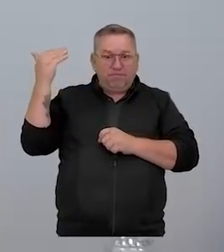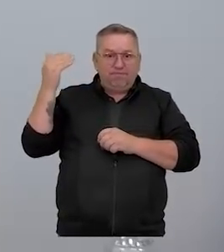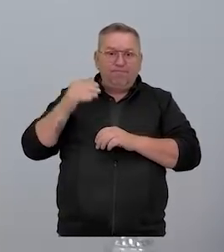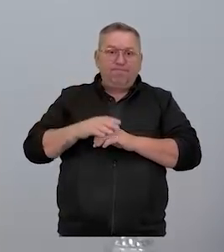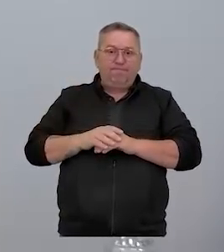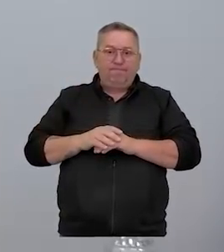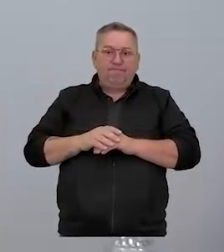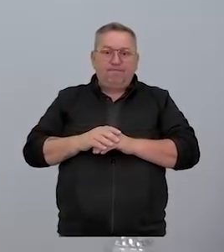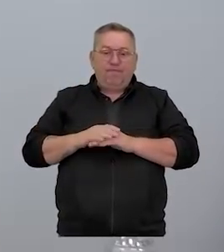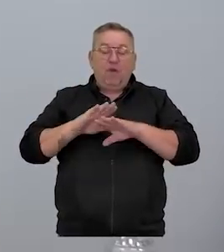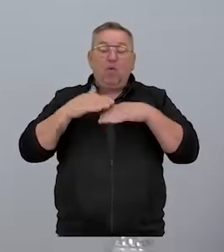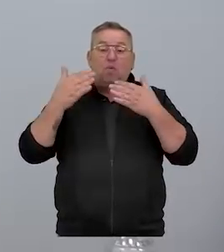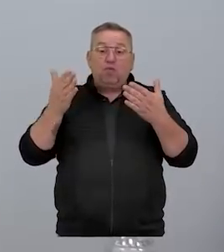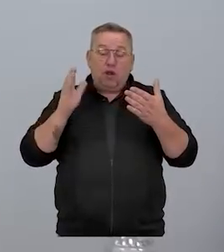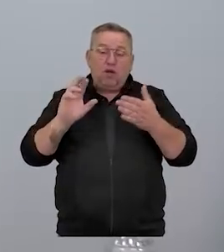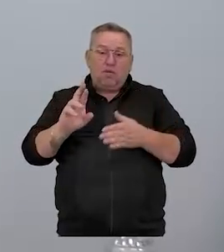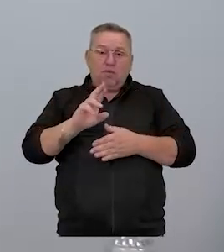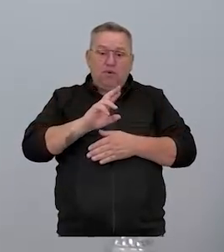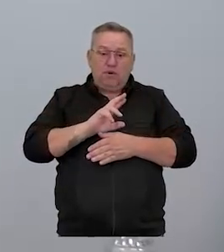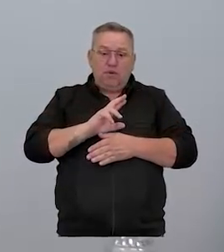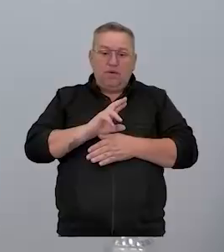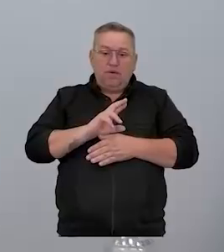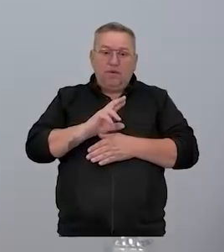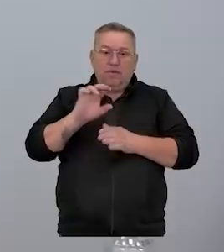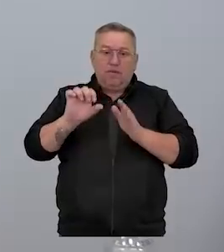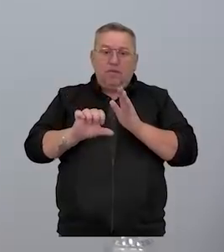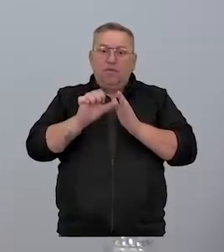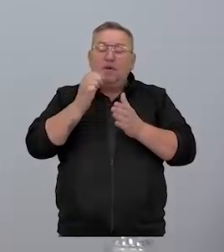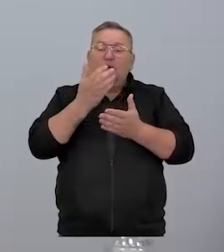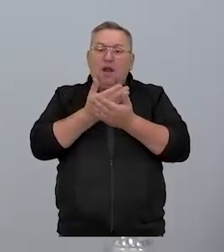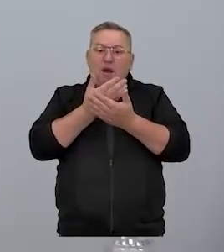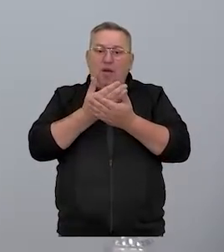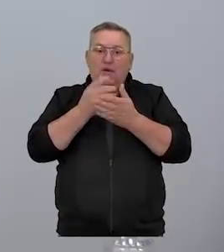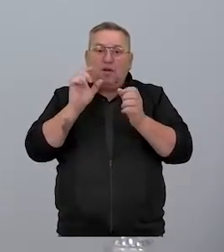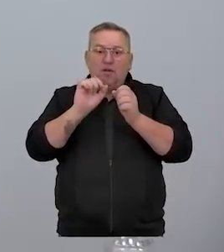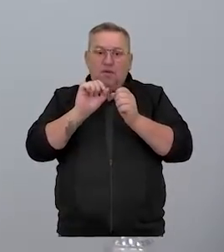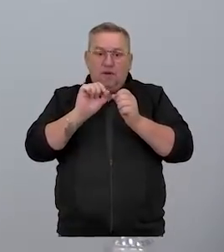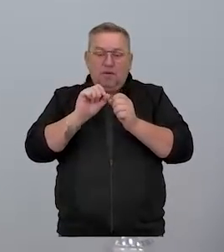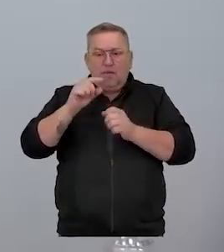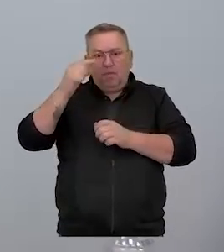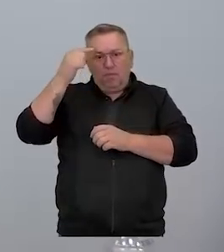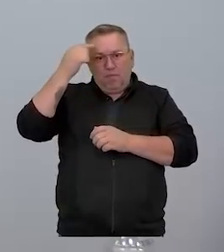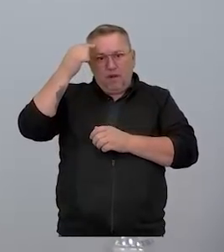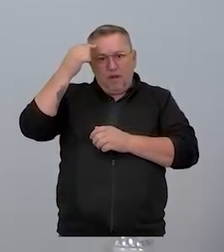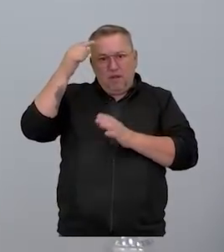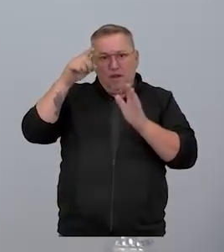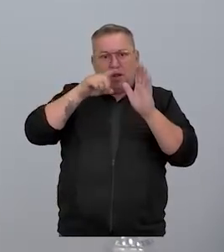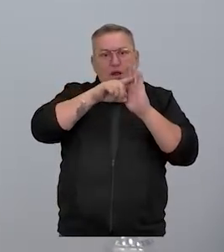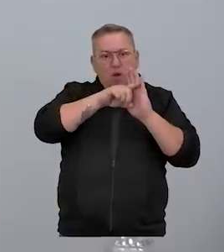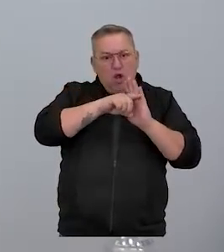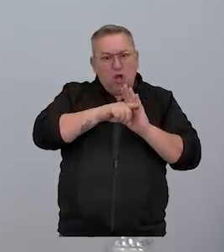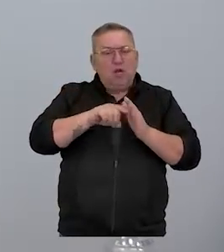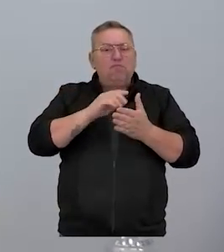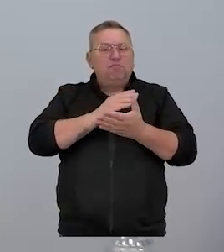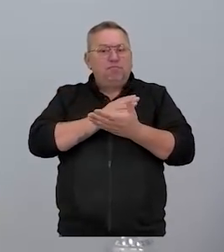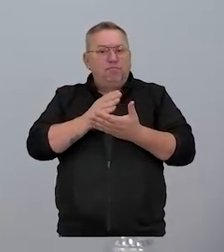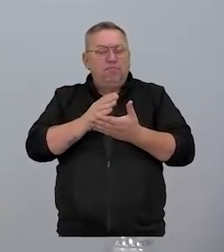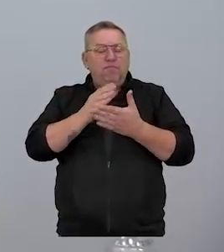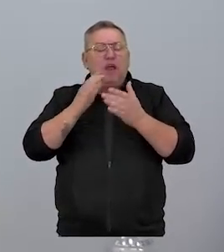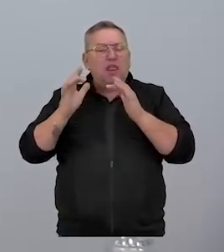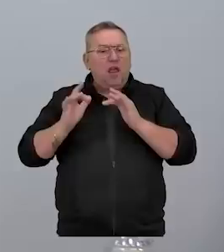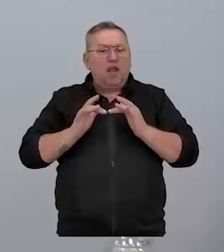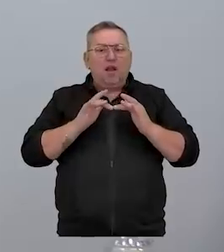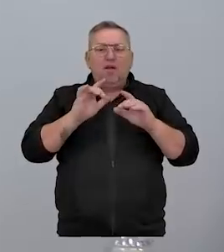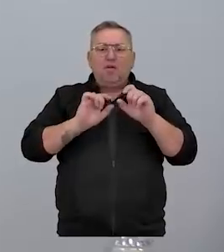perguntinha, como vocês já responderam sobre isso na primeira aula que nós fizemos, pense nessa pergunta inicial, nessa relação mais